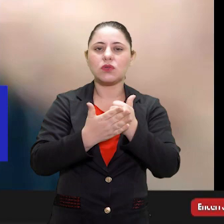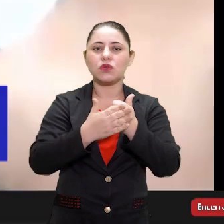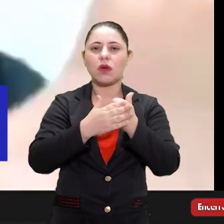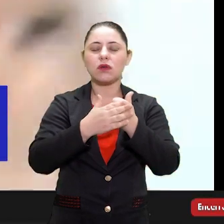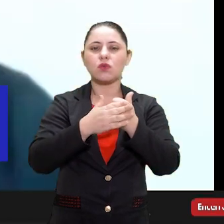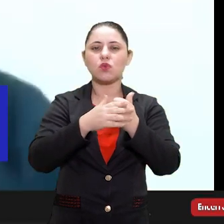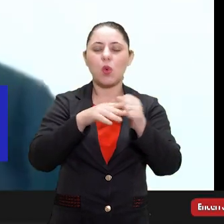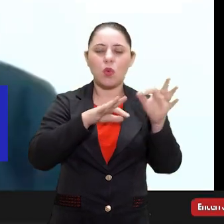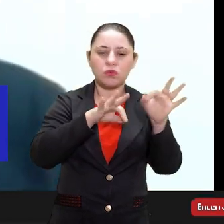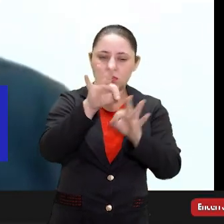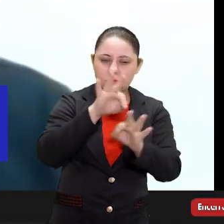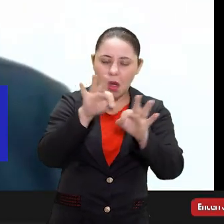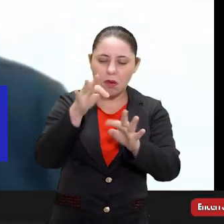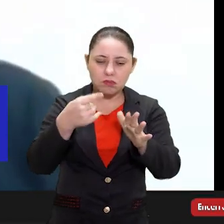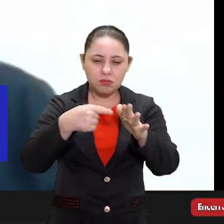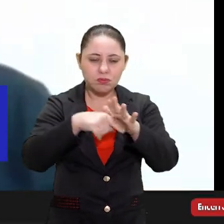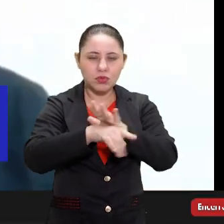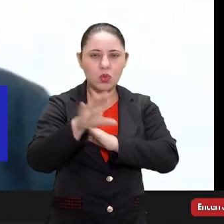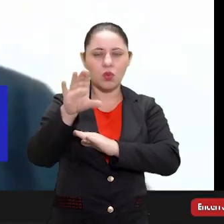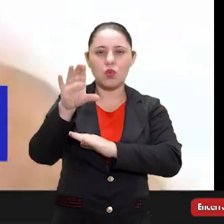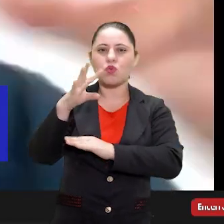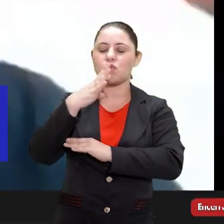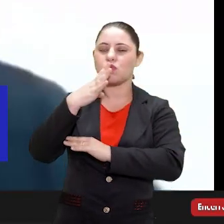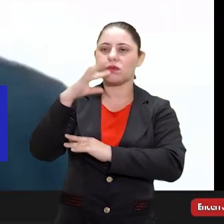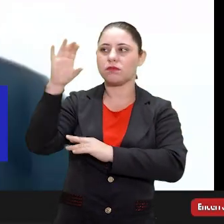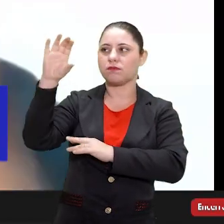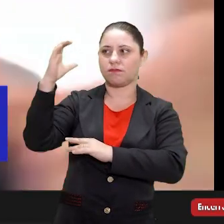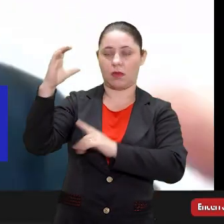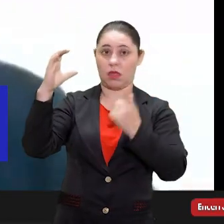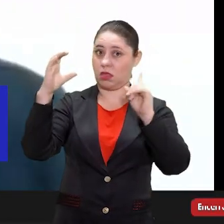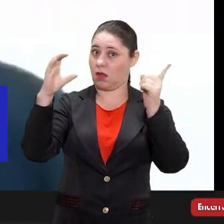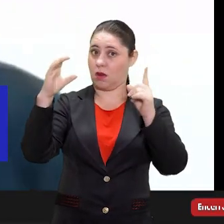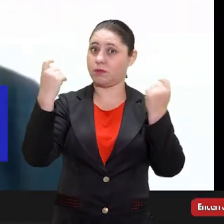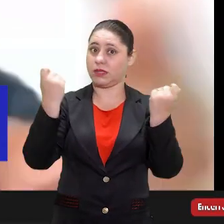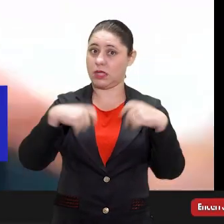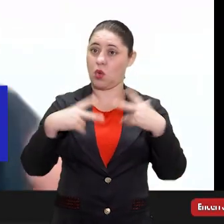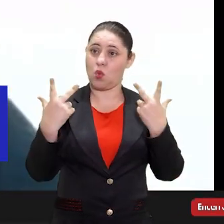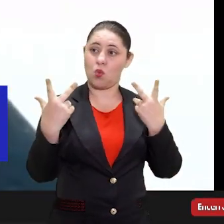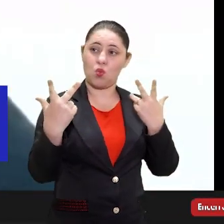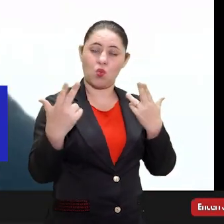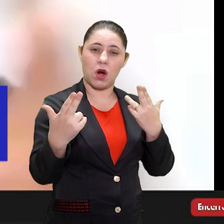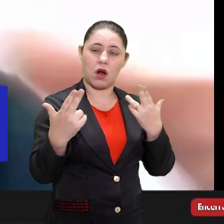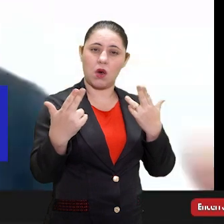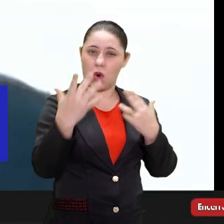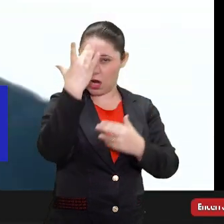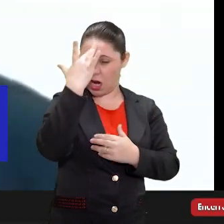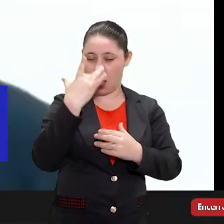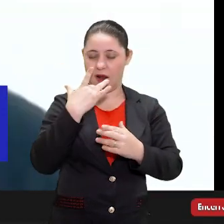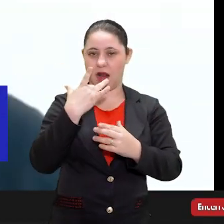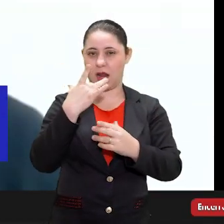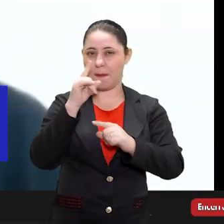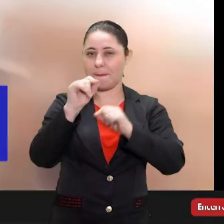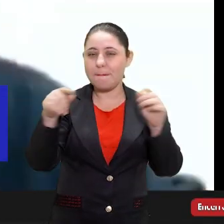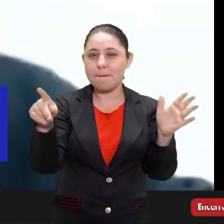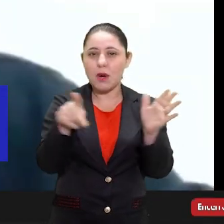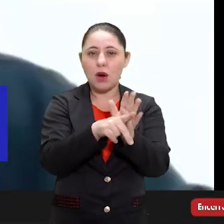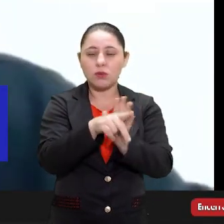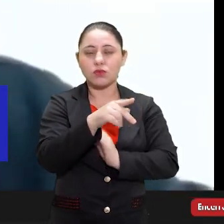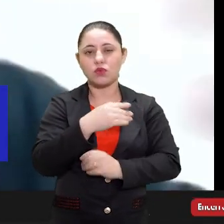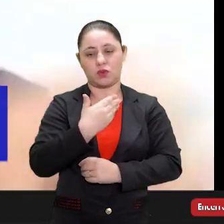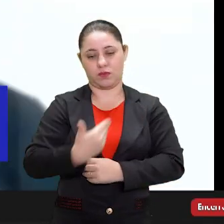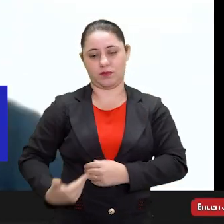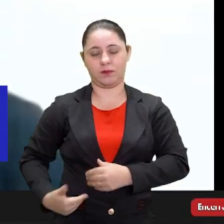ter a cara do governo. Não são mais provas baseadas, fundamentadas no